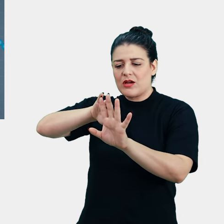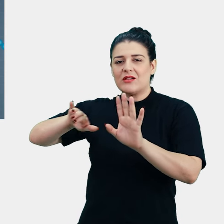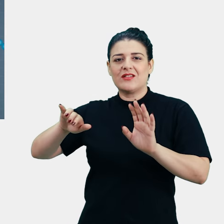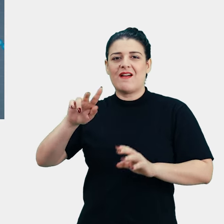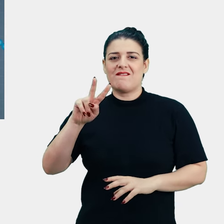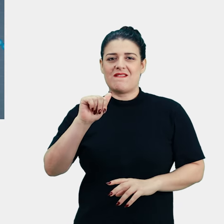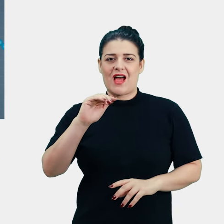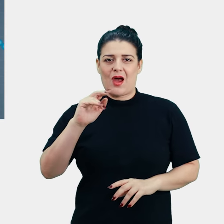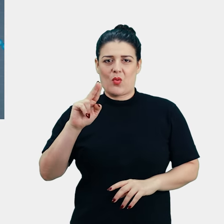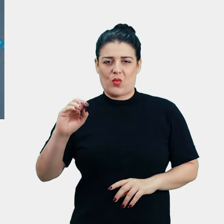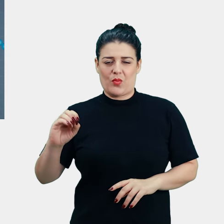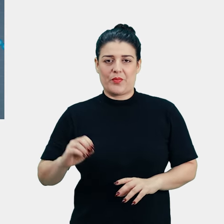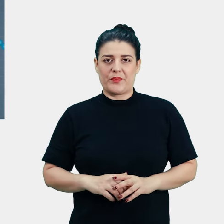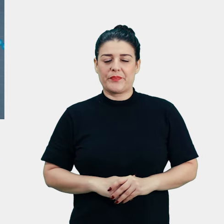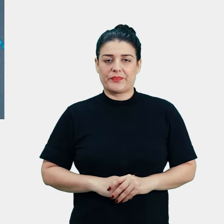vácuo.